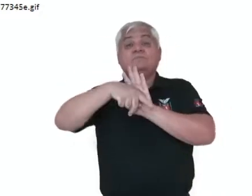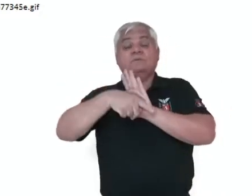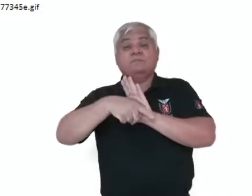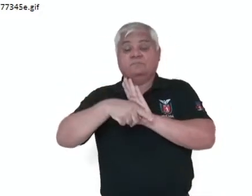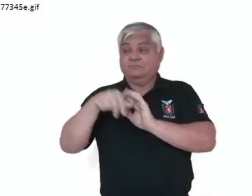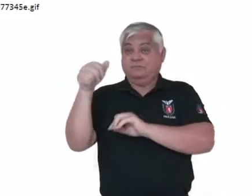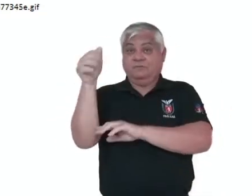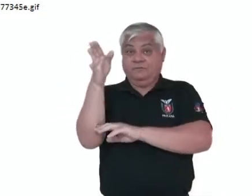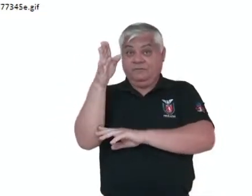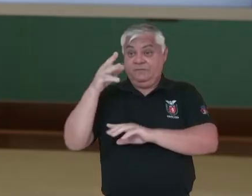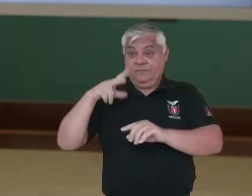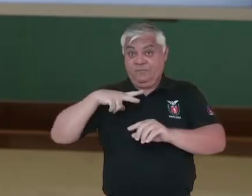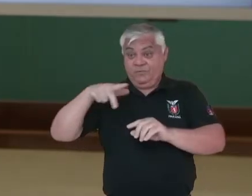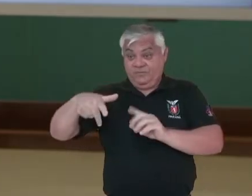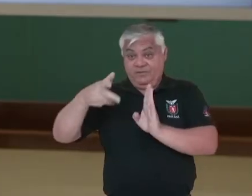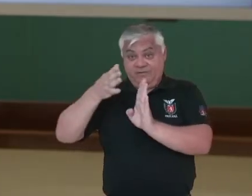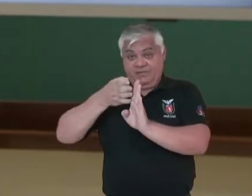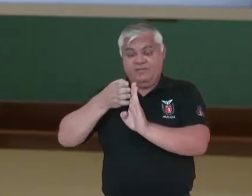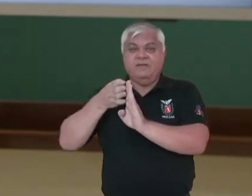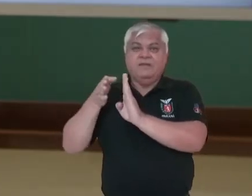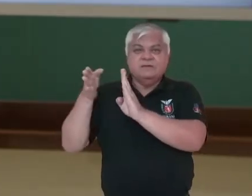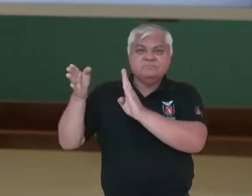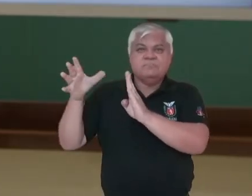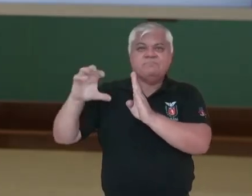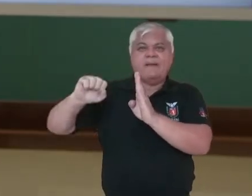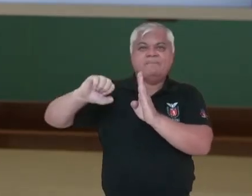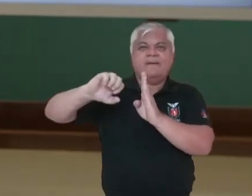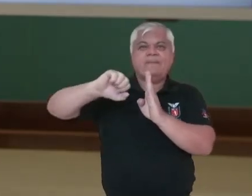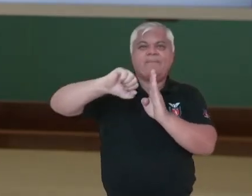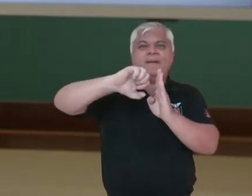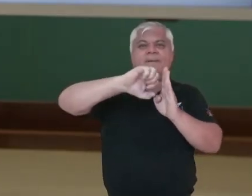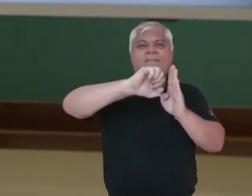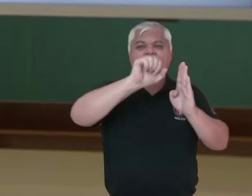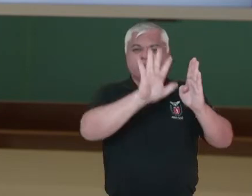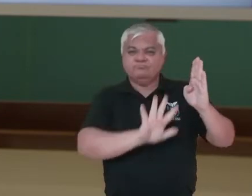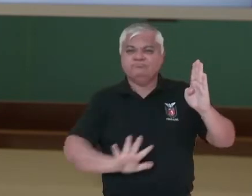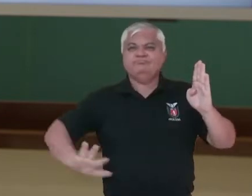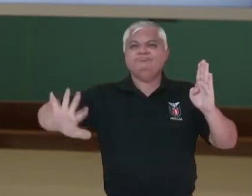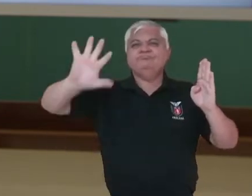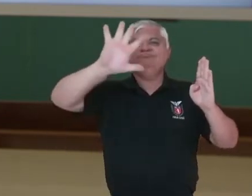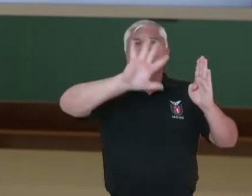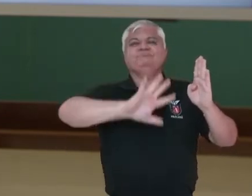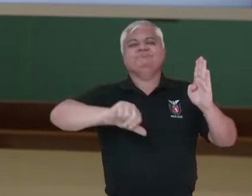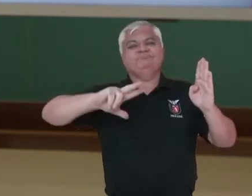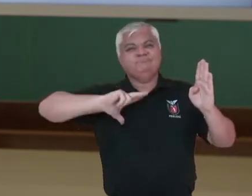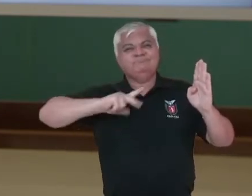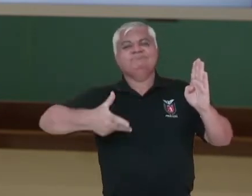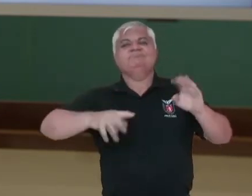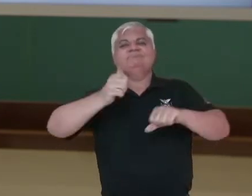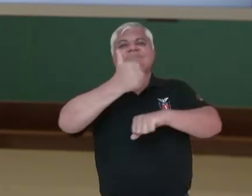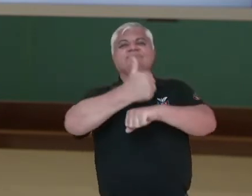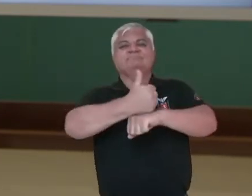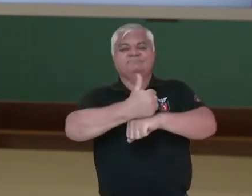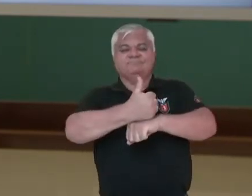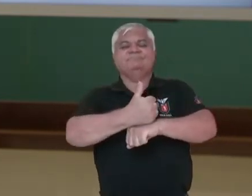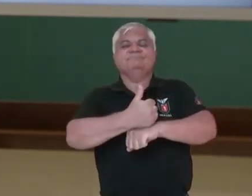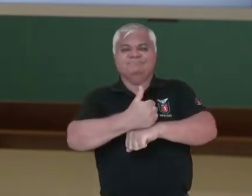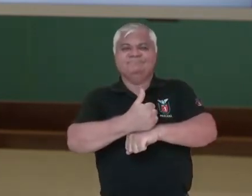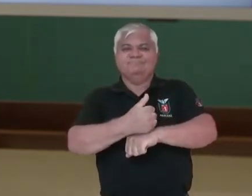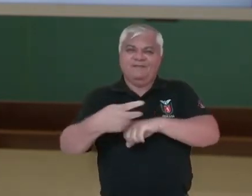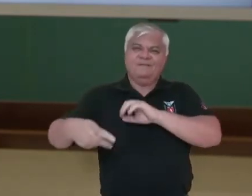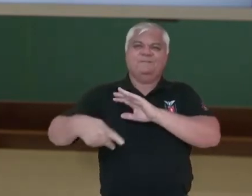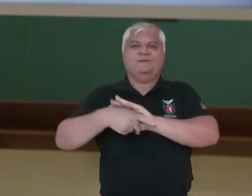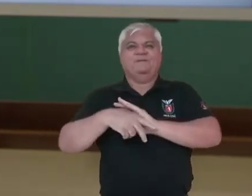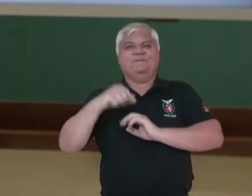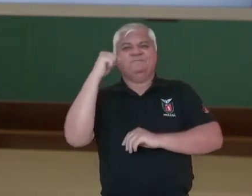estabelecido domínio, passariam então a pertencer, a incorporar, né, o território brasileiro, e foi isso que